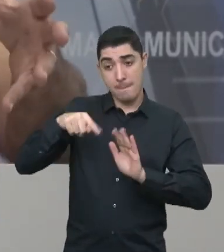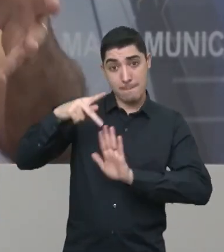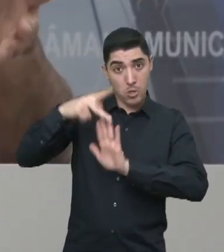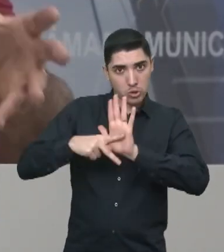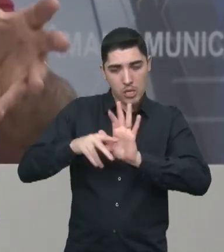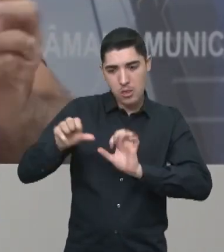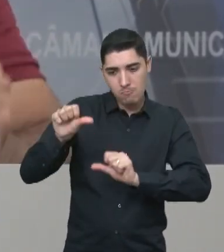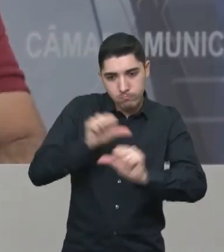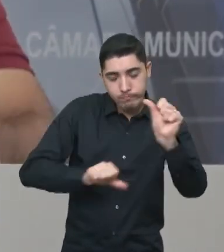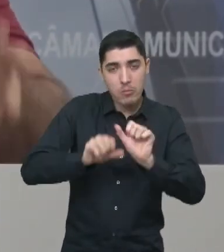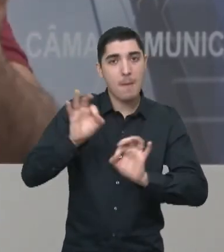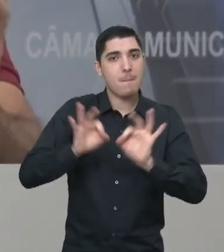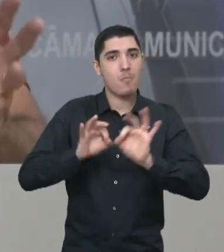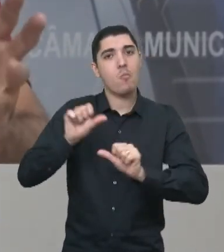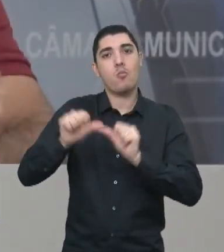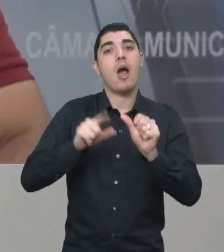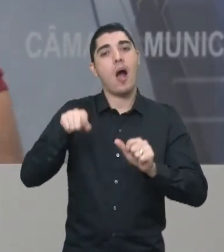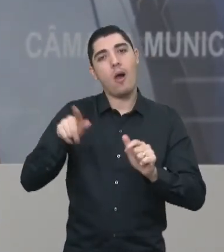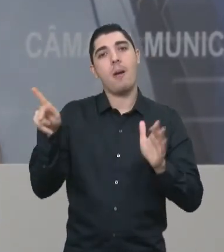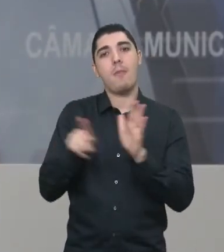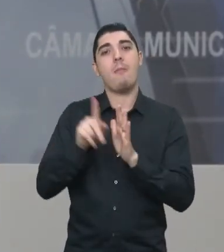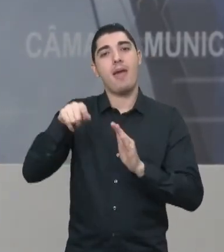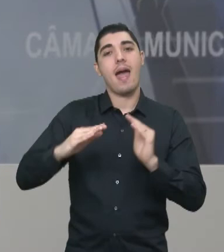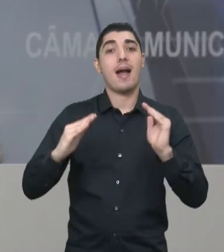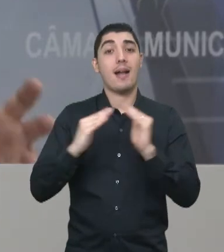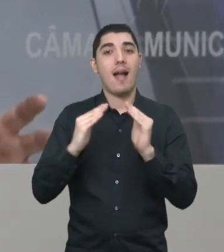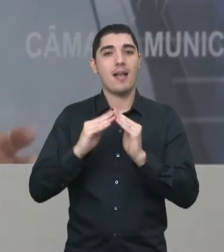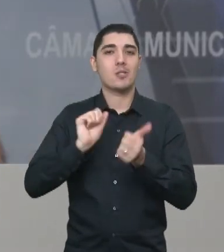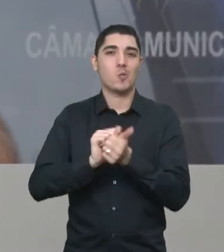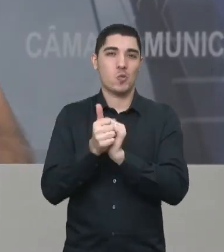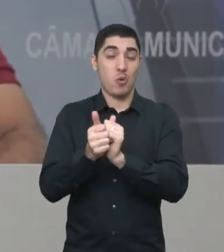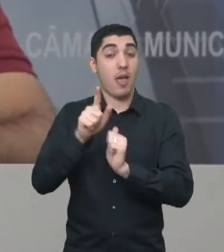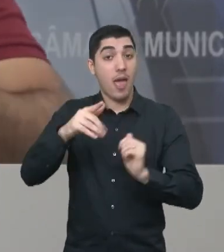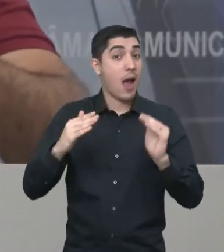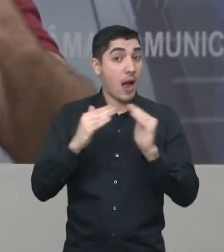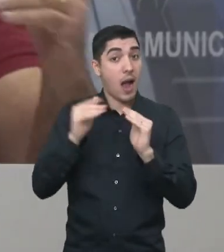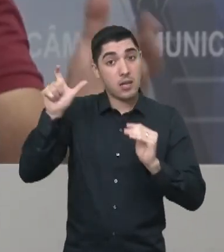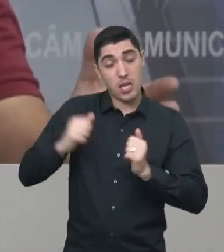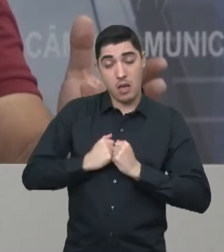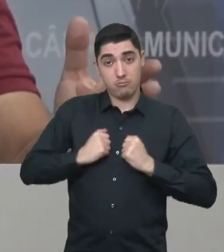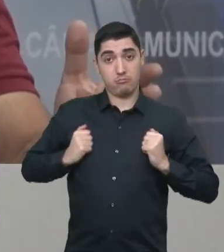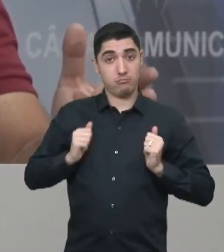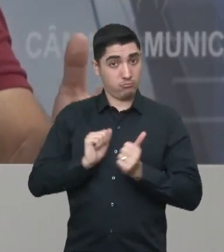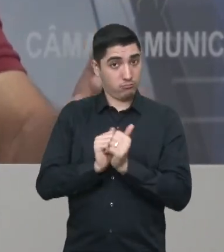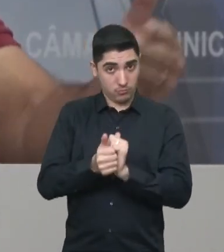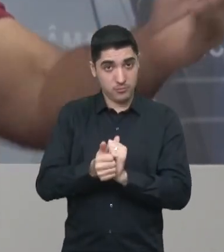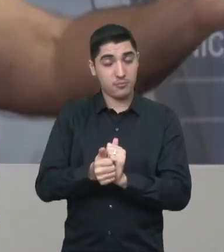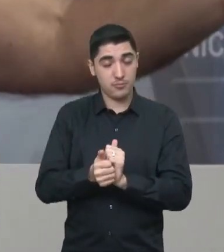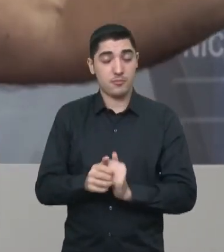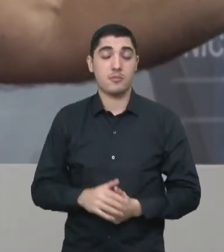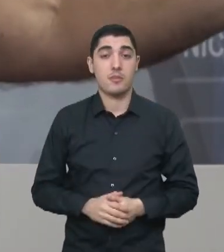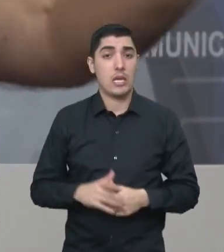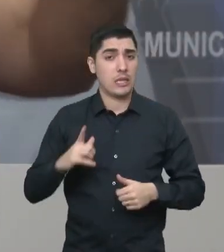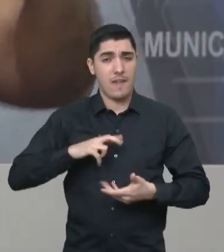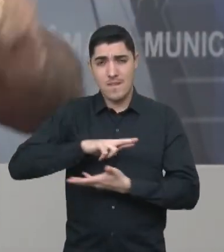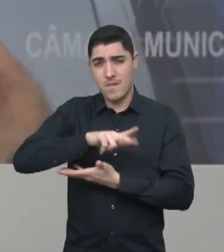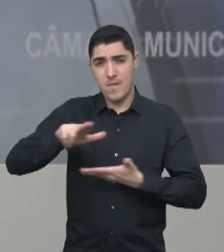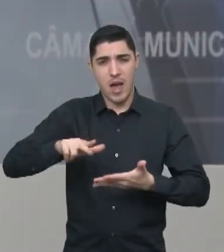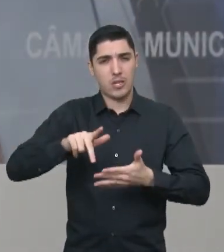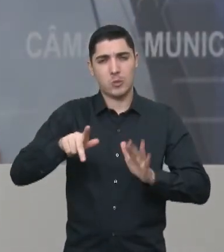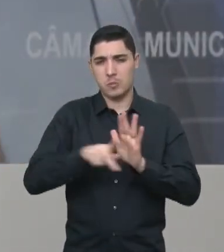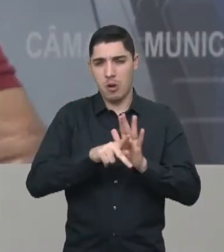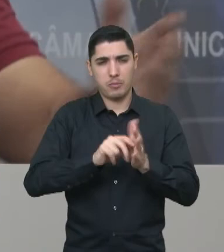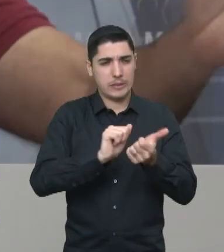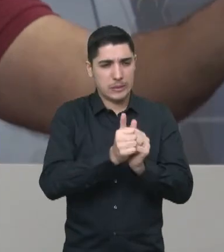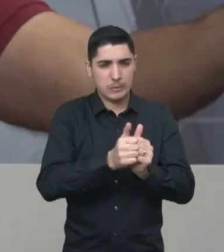hoje é a casa do esporte, é a casa do atleta cidadão, um local hoje que está atendendo várias atividades. Aqui o presidente Roberto Eleve